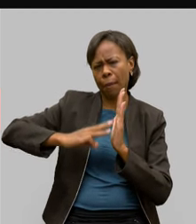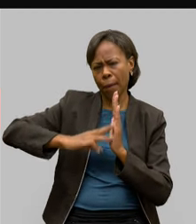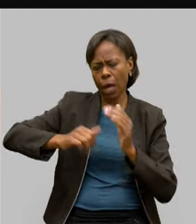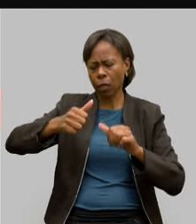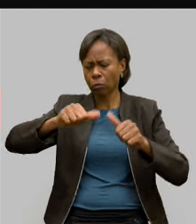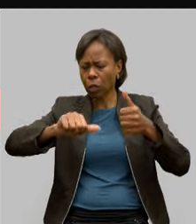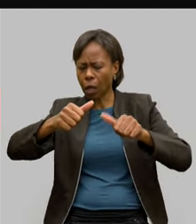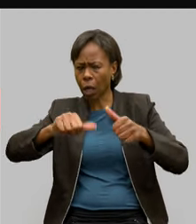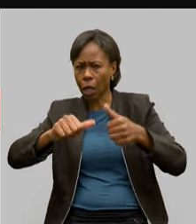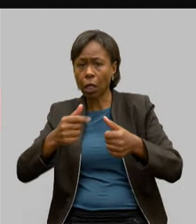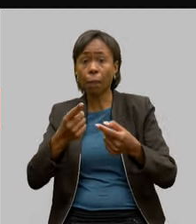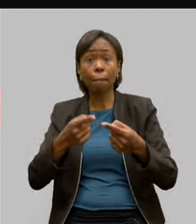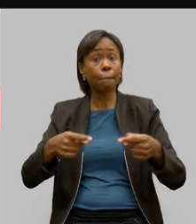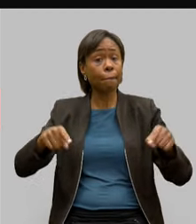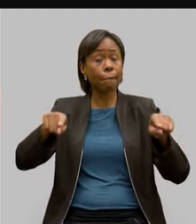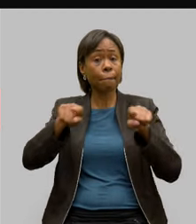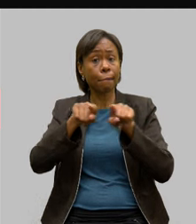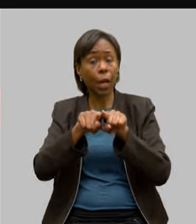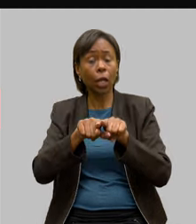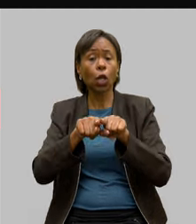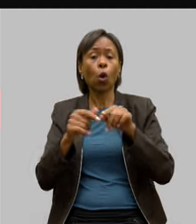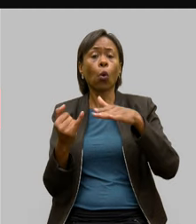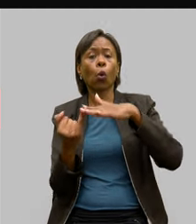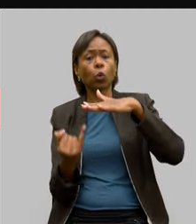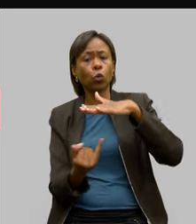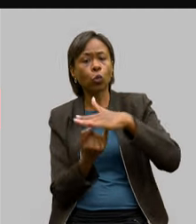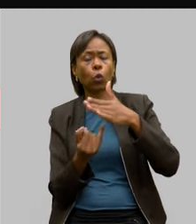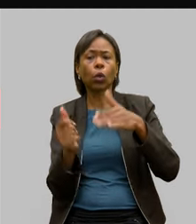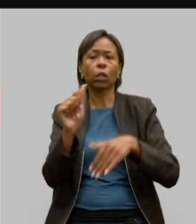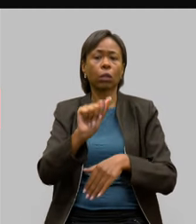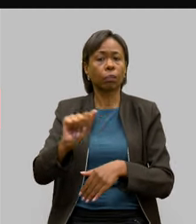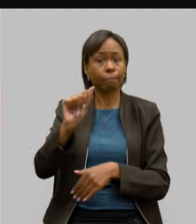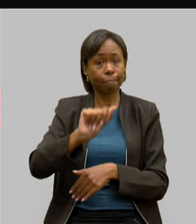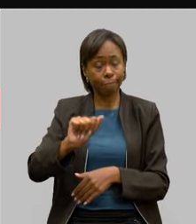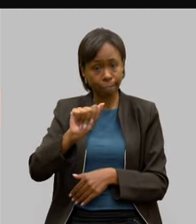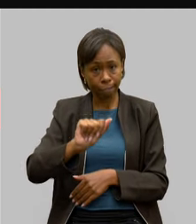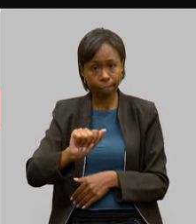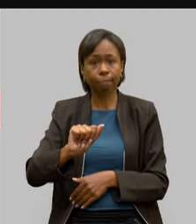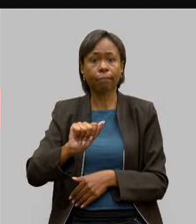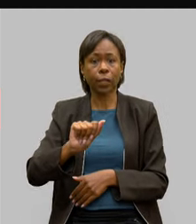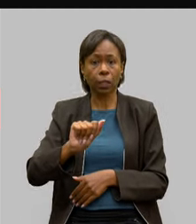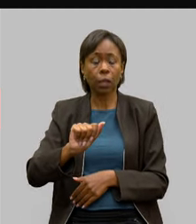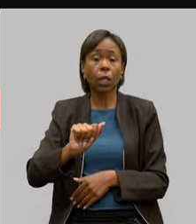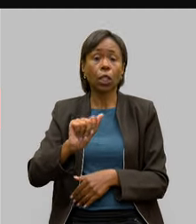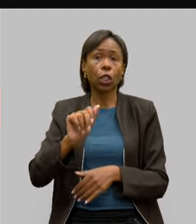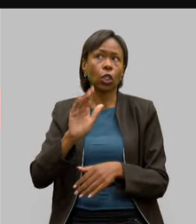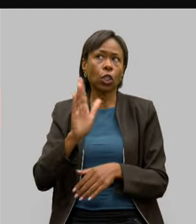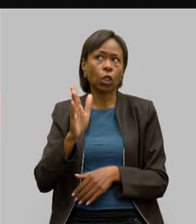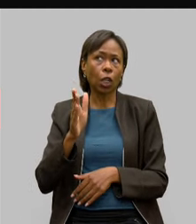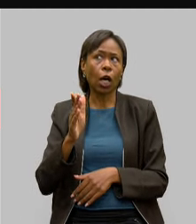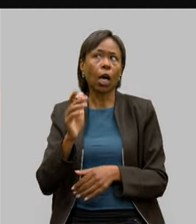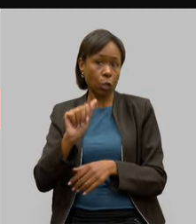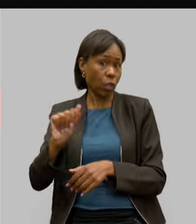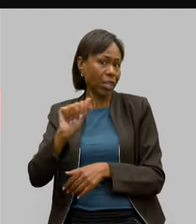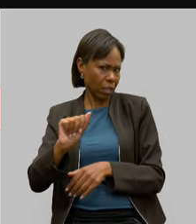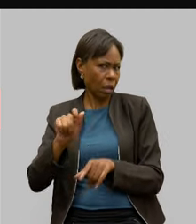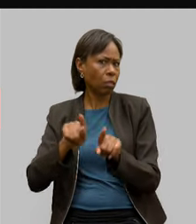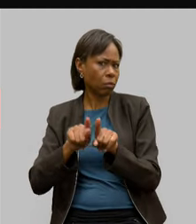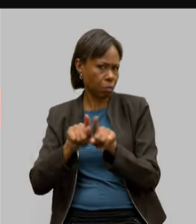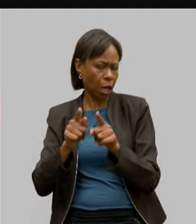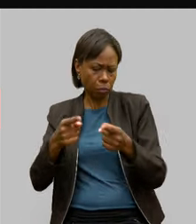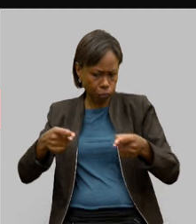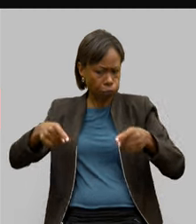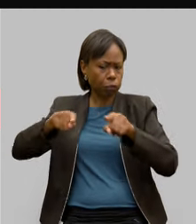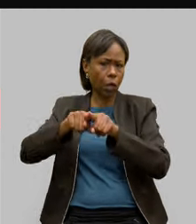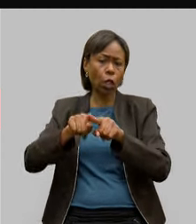parceria com as e instituições associações eh já publicamos até com Associação também a gente não fica com a pesquisa só